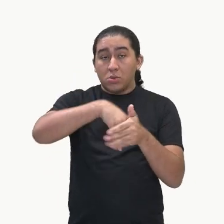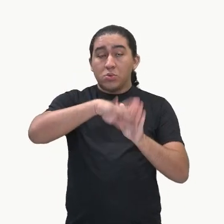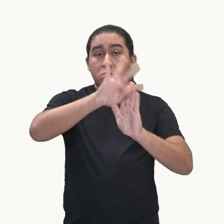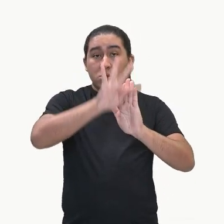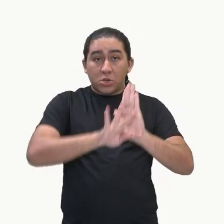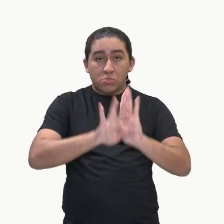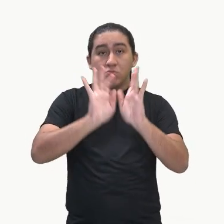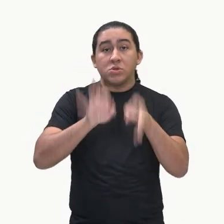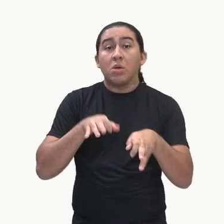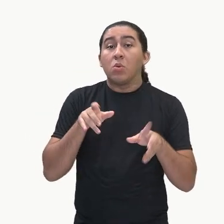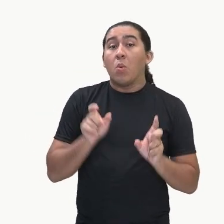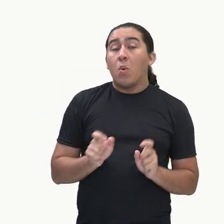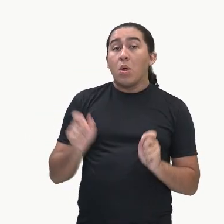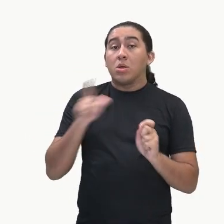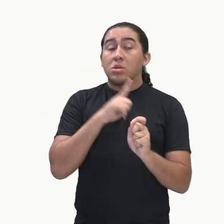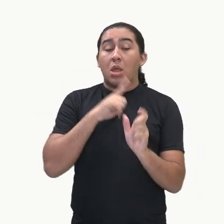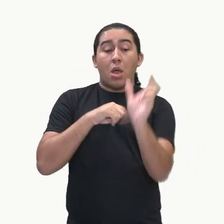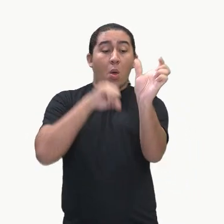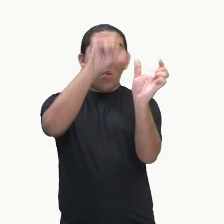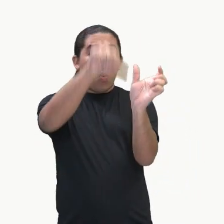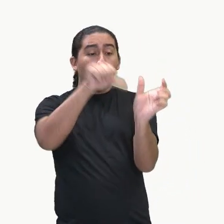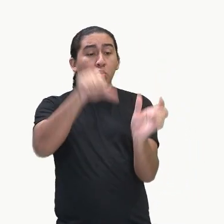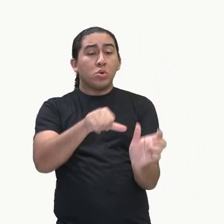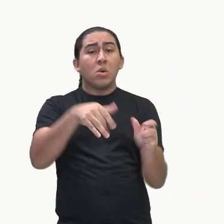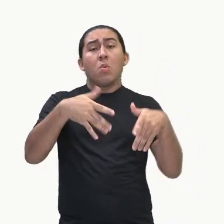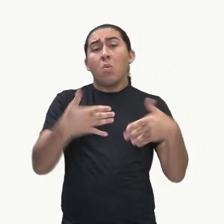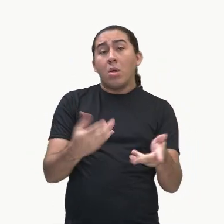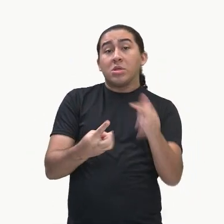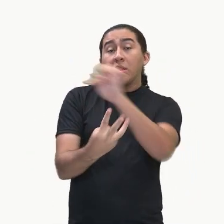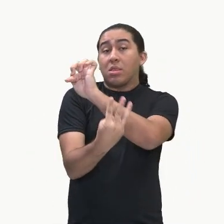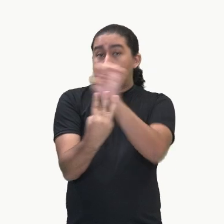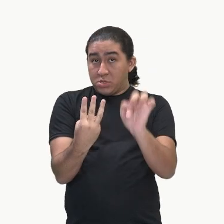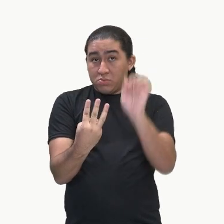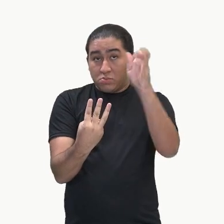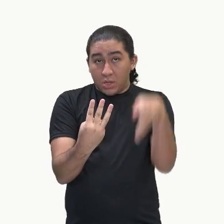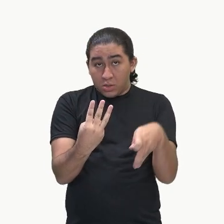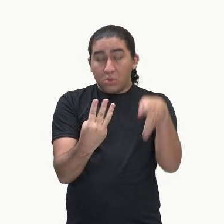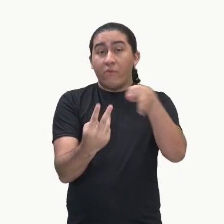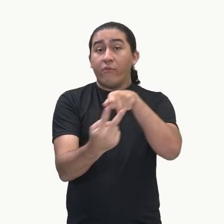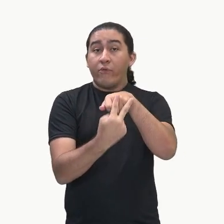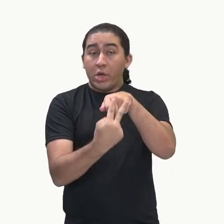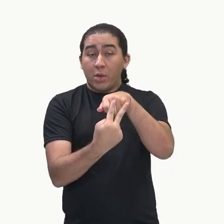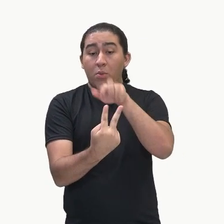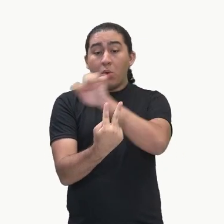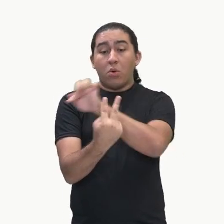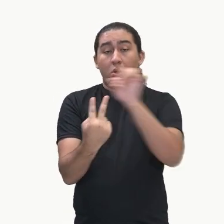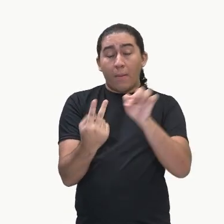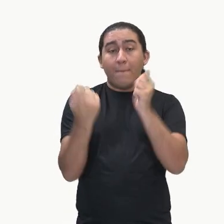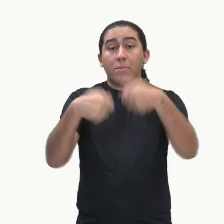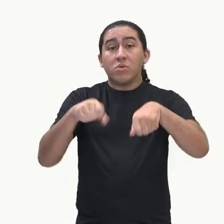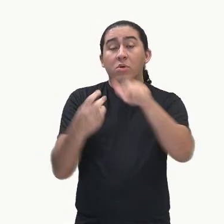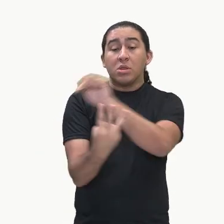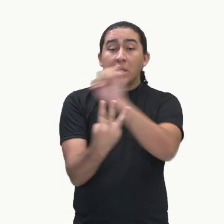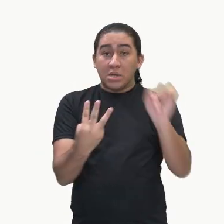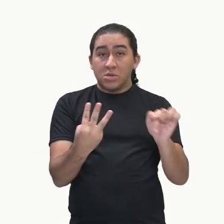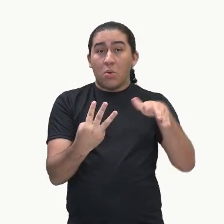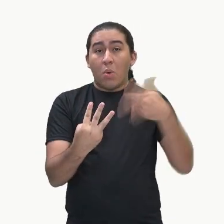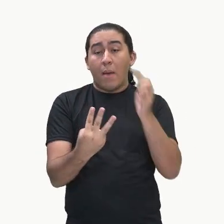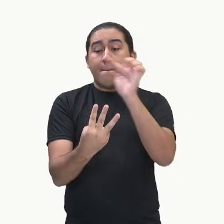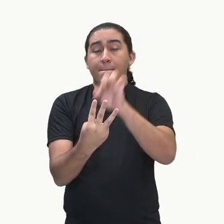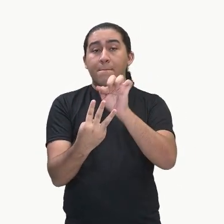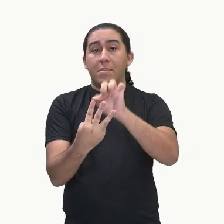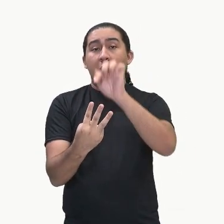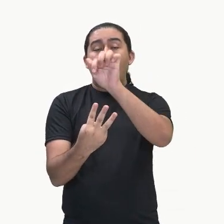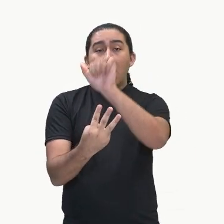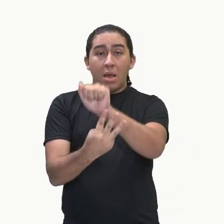texto, né, as conjugações. Quais são elas? 3 conjugações verbais, que pode ser a primeira conjugação,